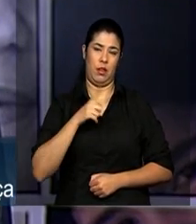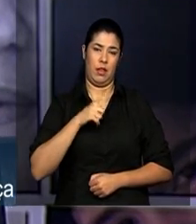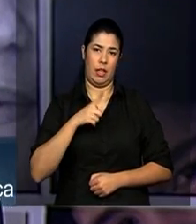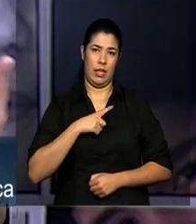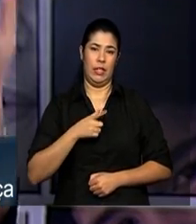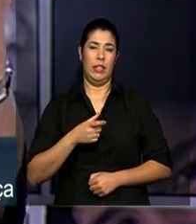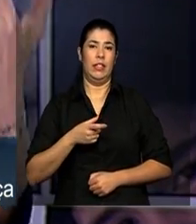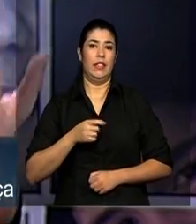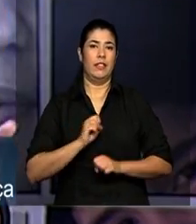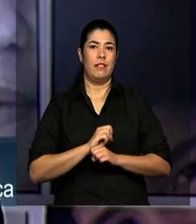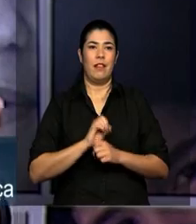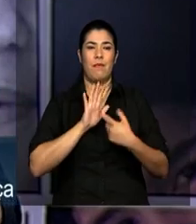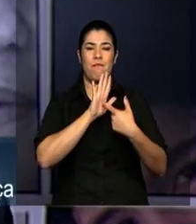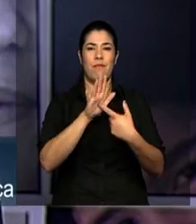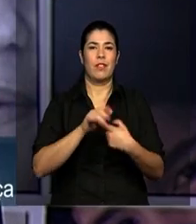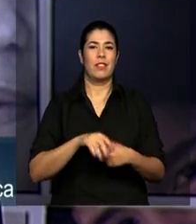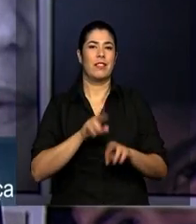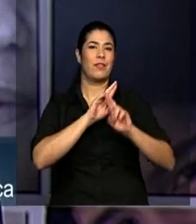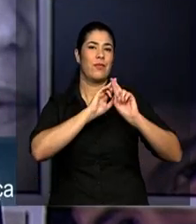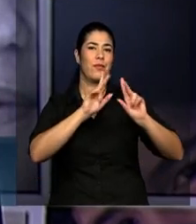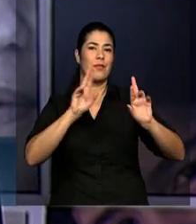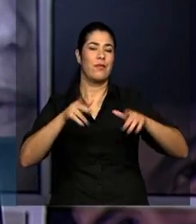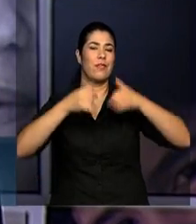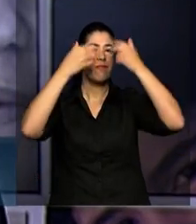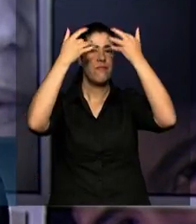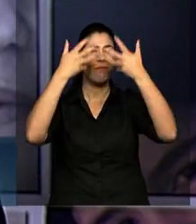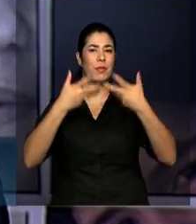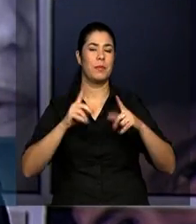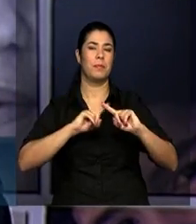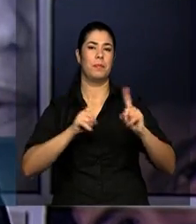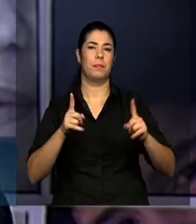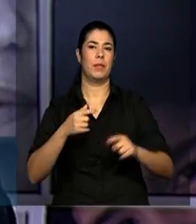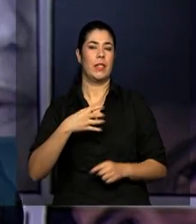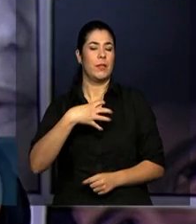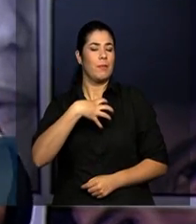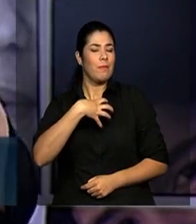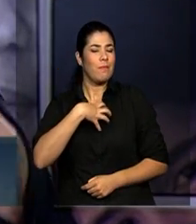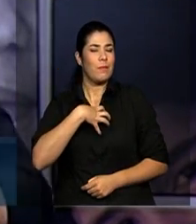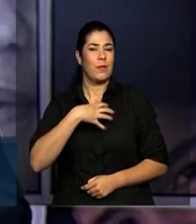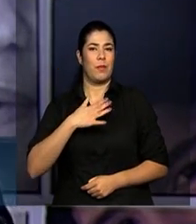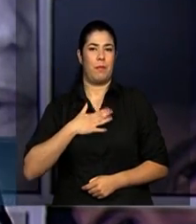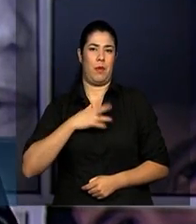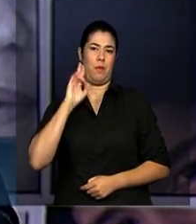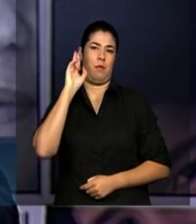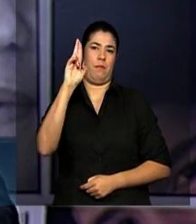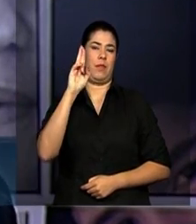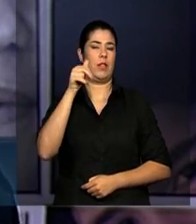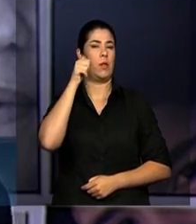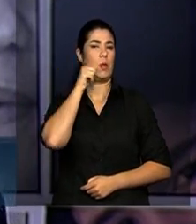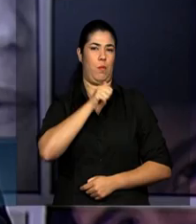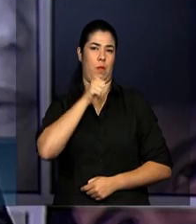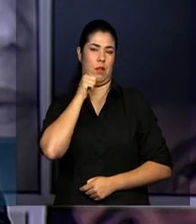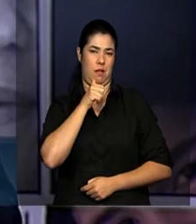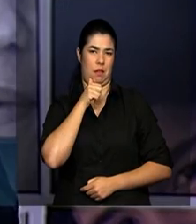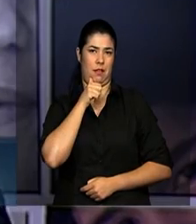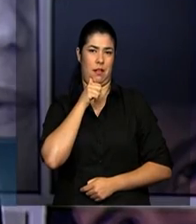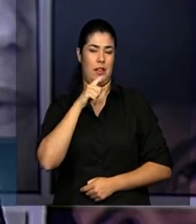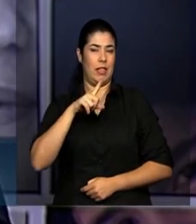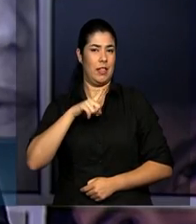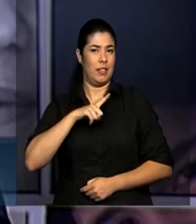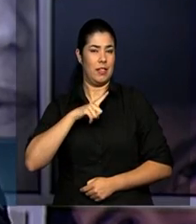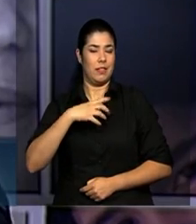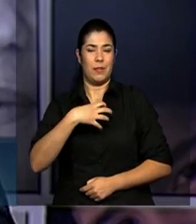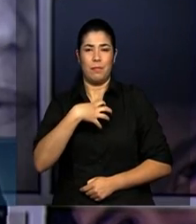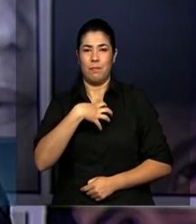teria dado um brilho diferente a essa fala. Mas eu falo com o sentimento de quem é mulher e quem tem o